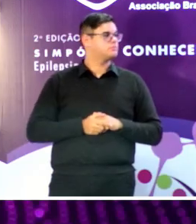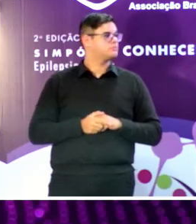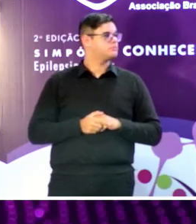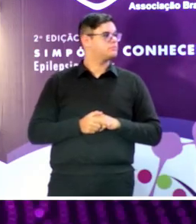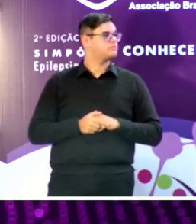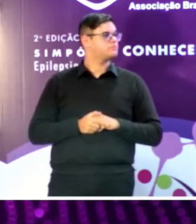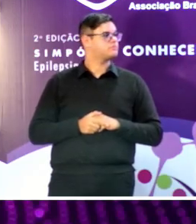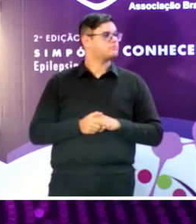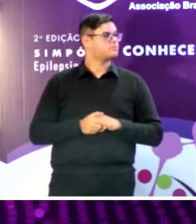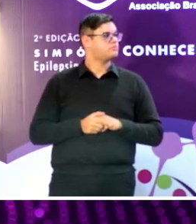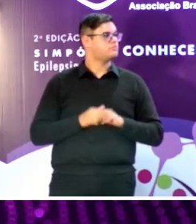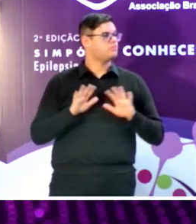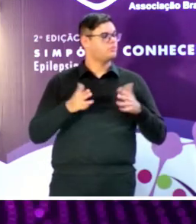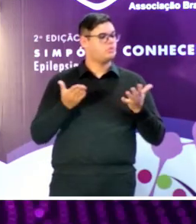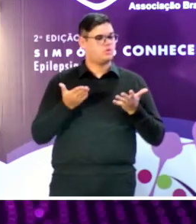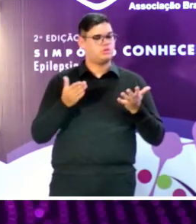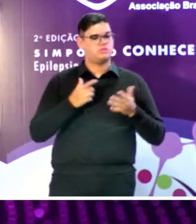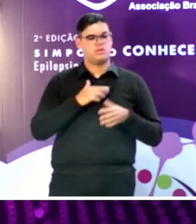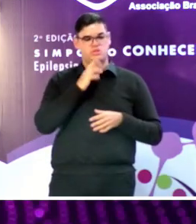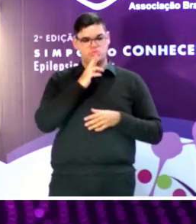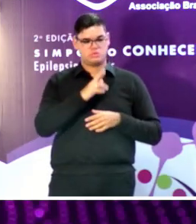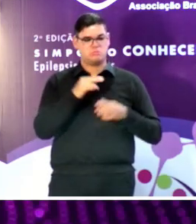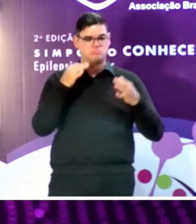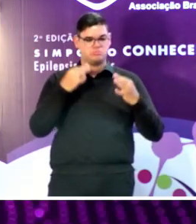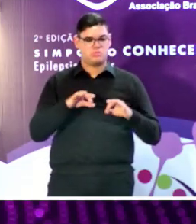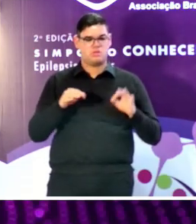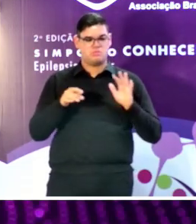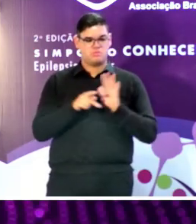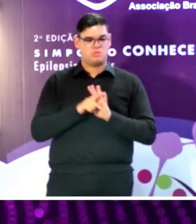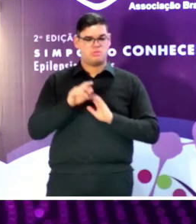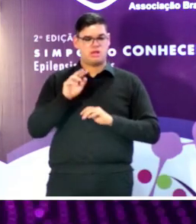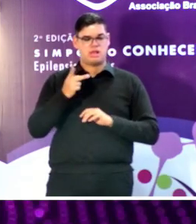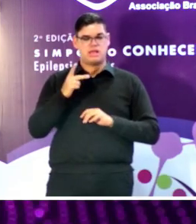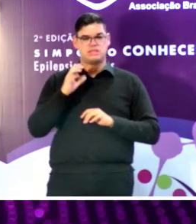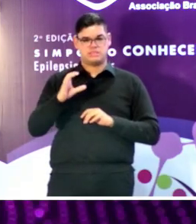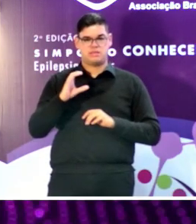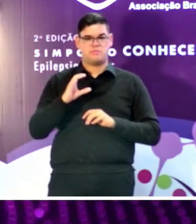então, a gente agora tem resultados realmente em modelo de HC. Tá?